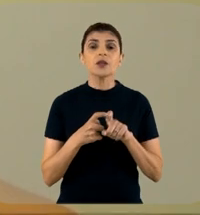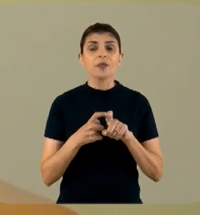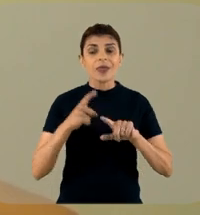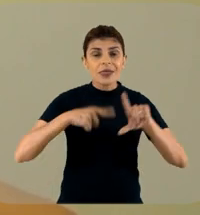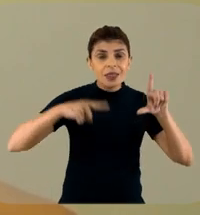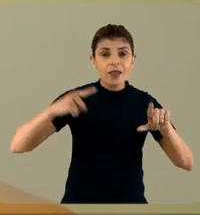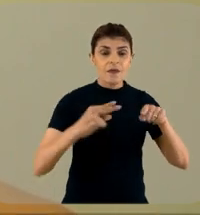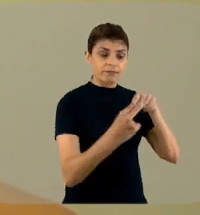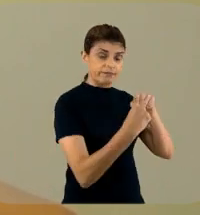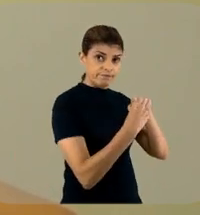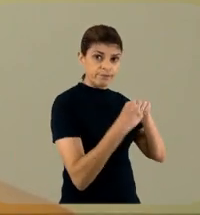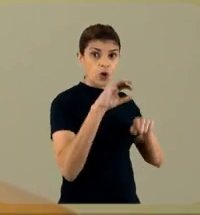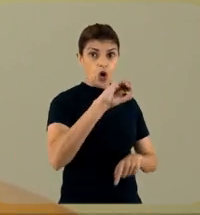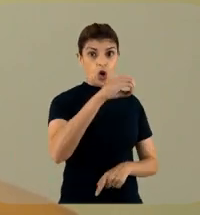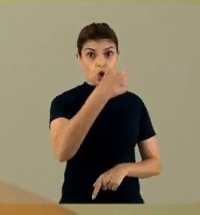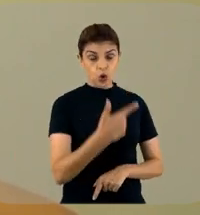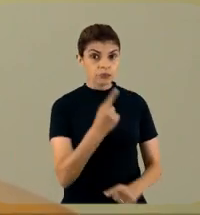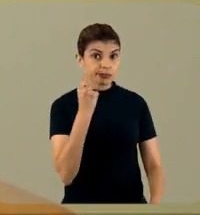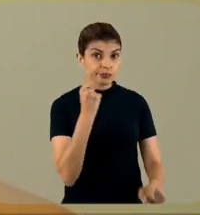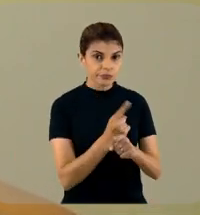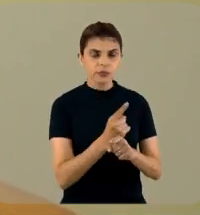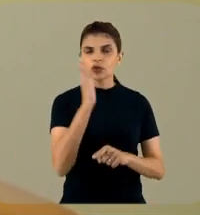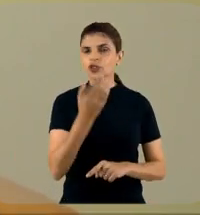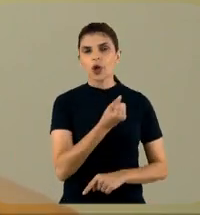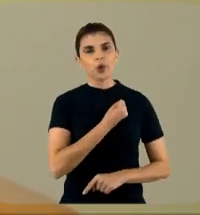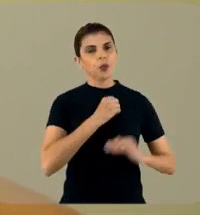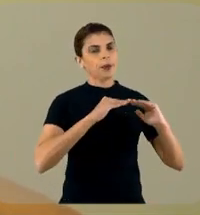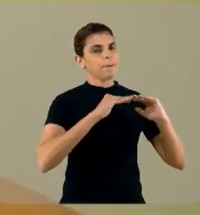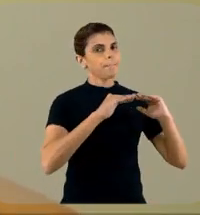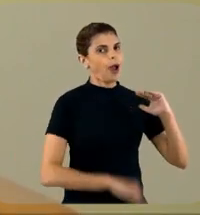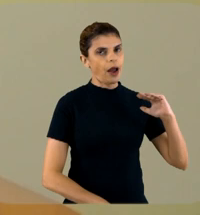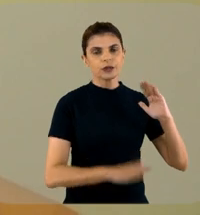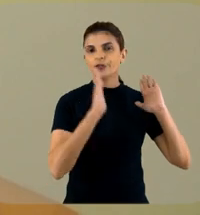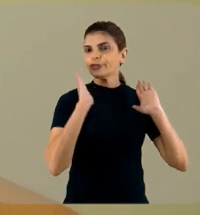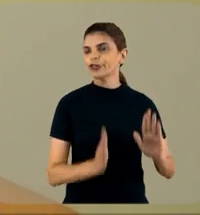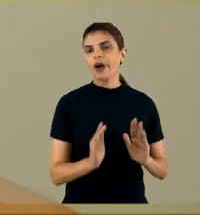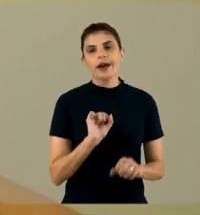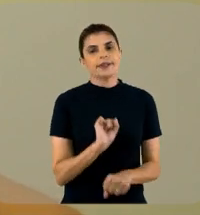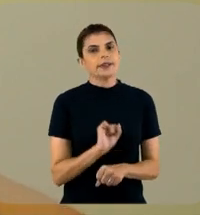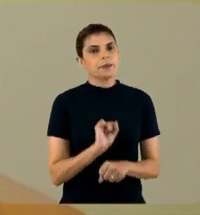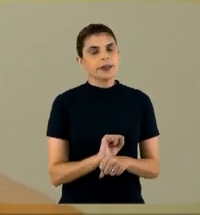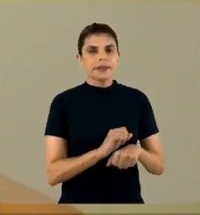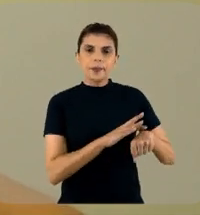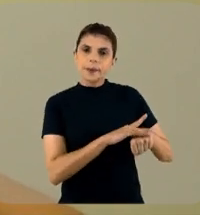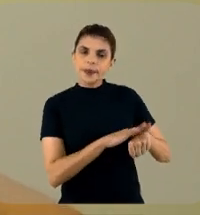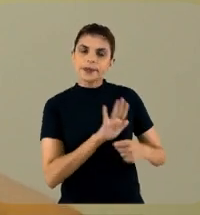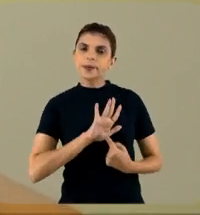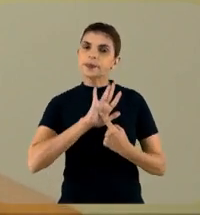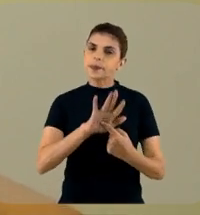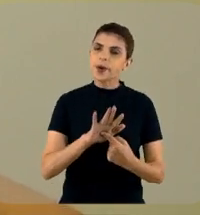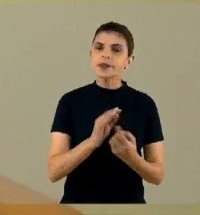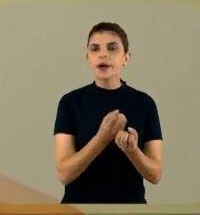porque os níveis de saturação desses pacientes quando são detectados estão baixíssimos isso já se esperaria que esses pacientes